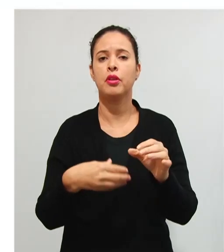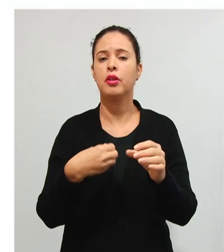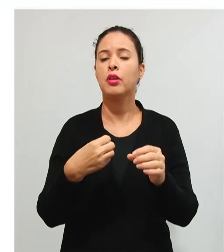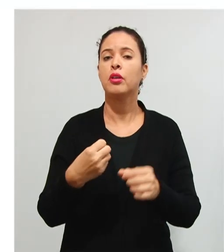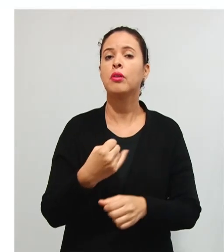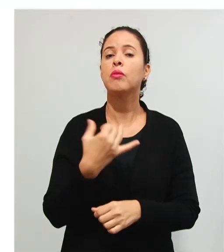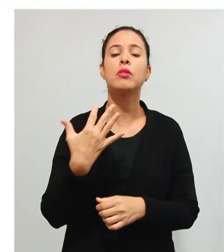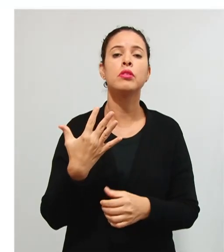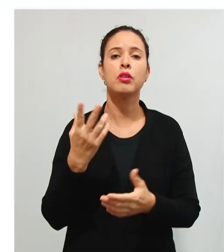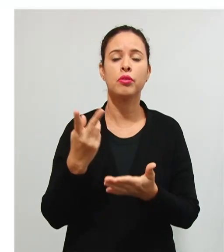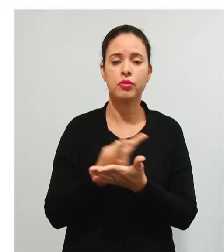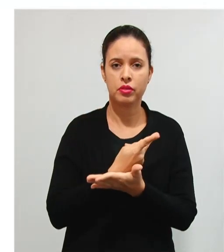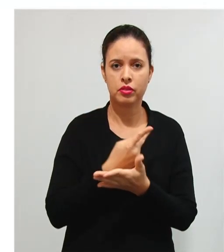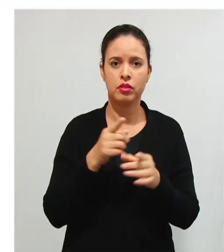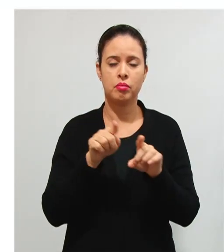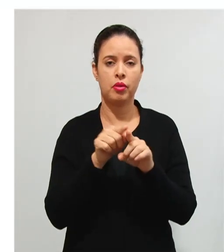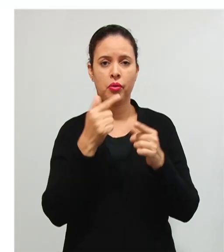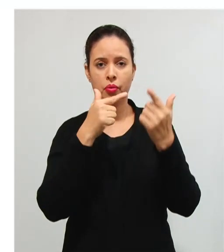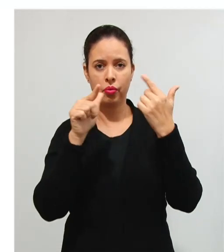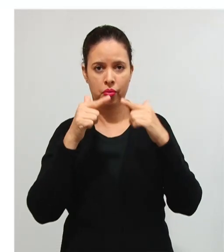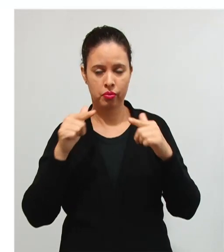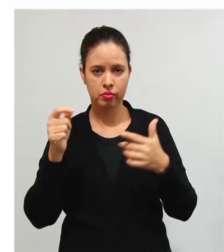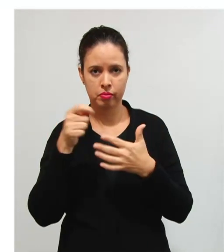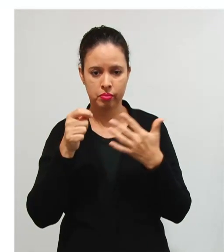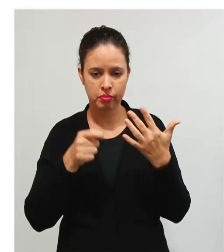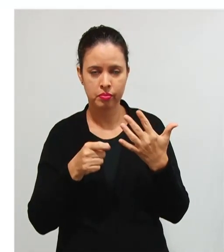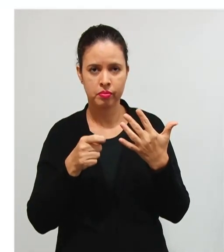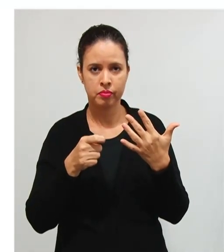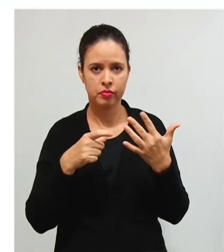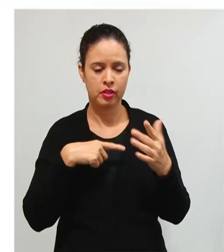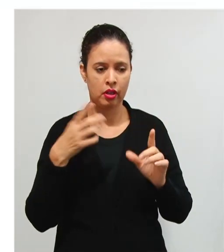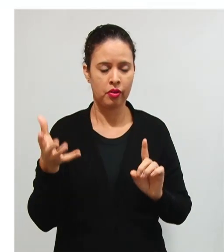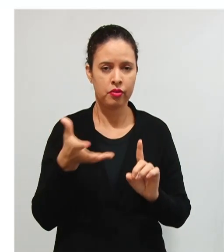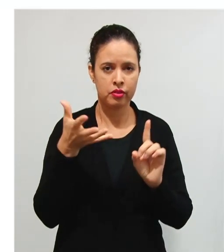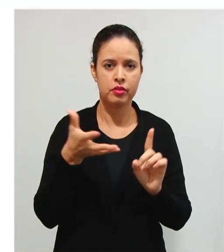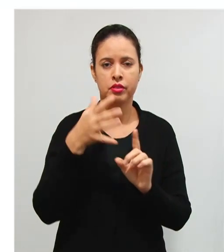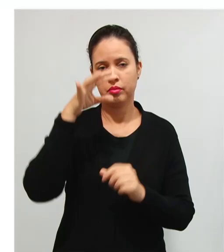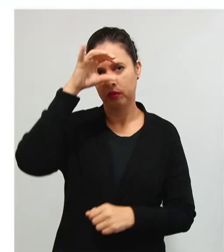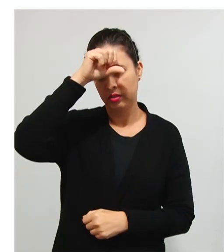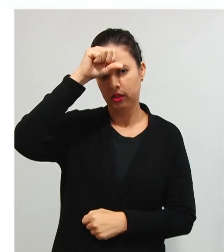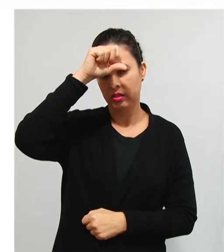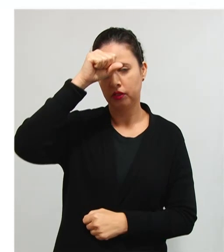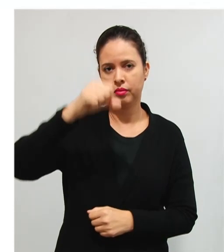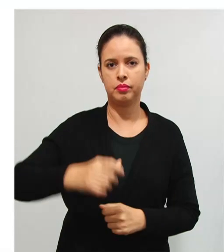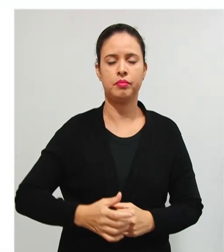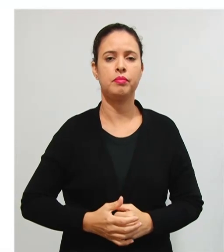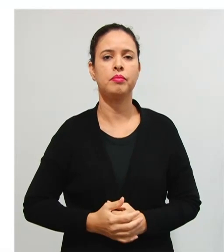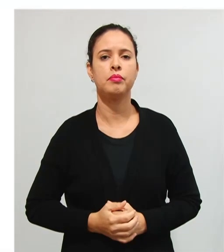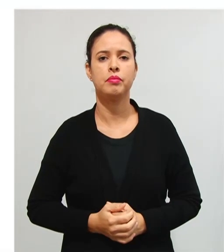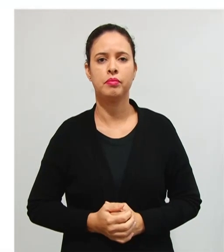ocorre, além de outros fatores que influenciam a aprendizagem.